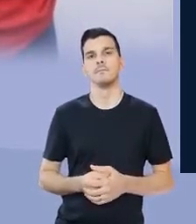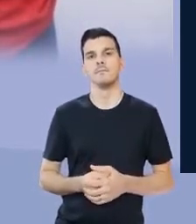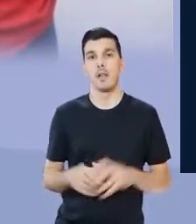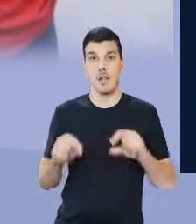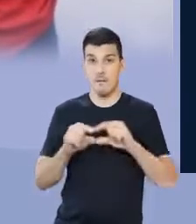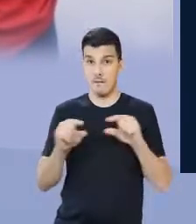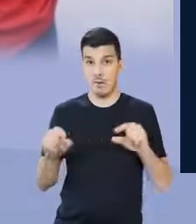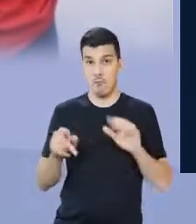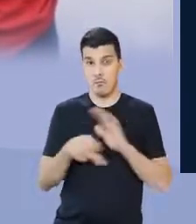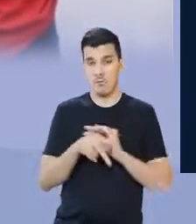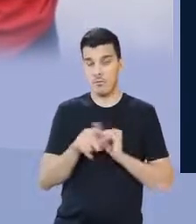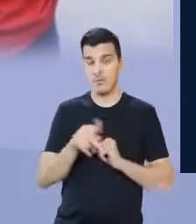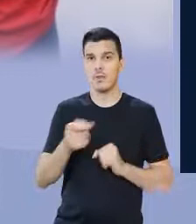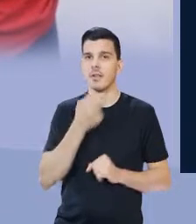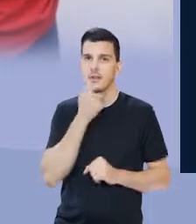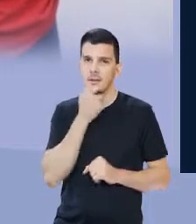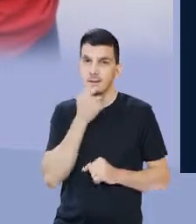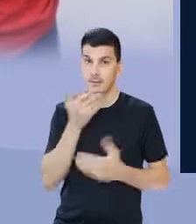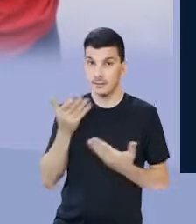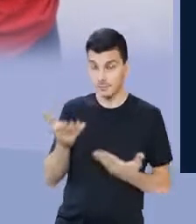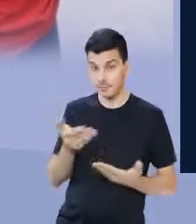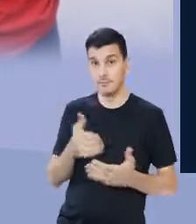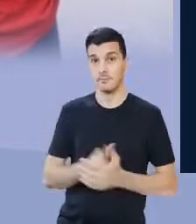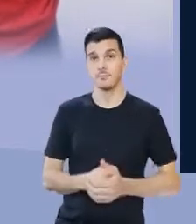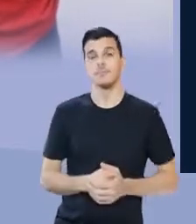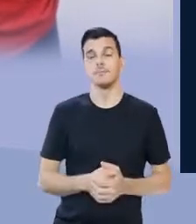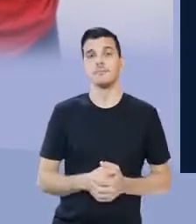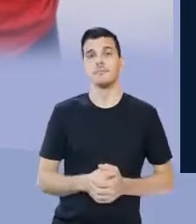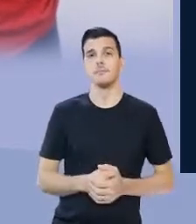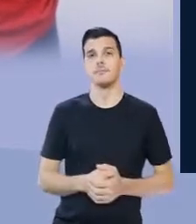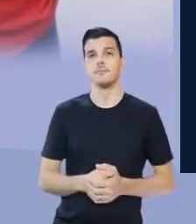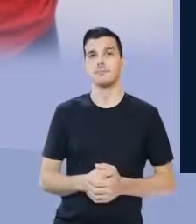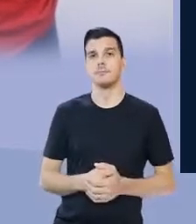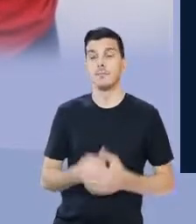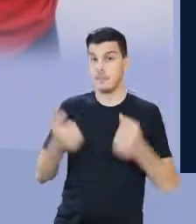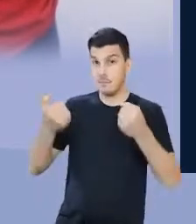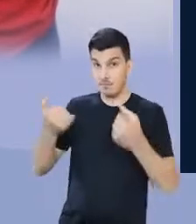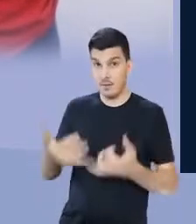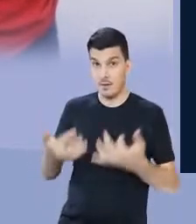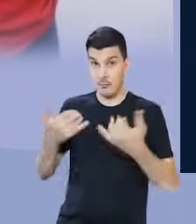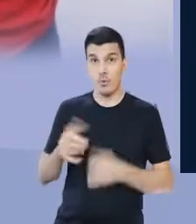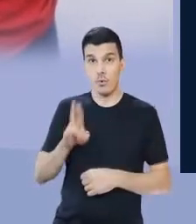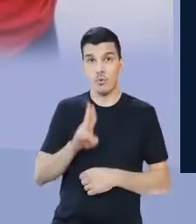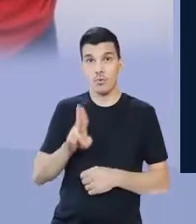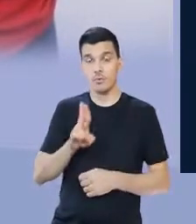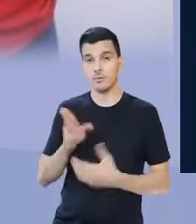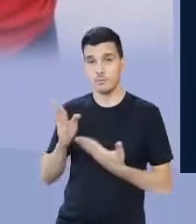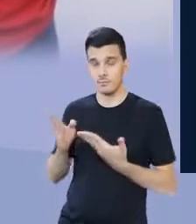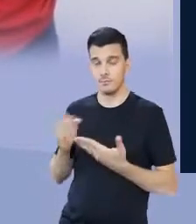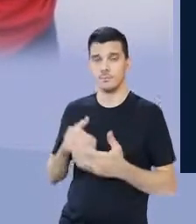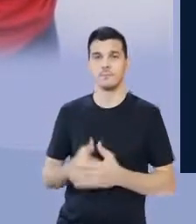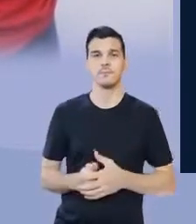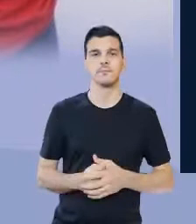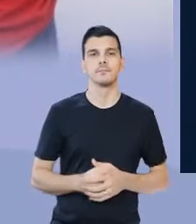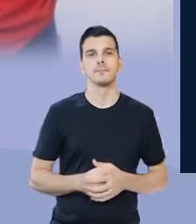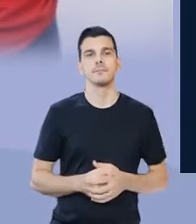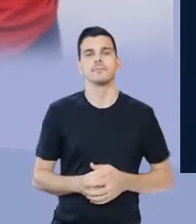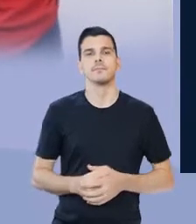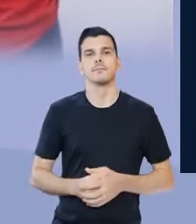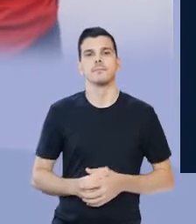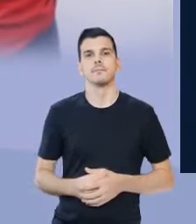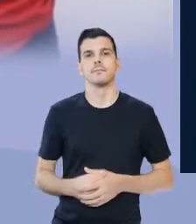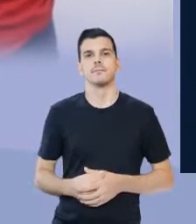de professores de inglês, né, para exemplificar o uso do used to, tá? Então, I used to